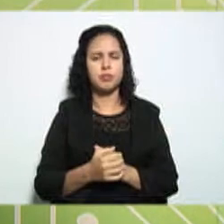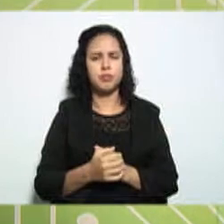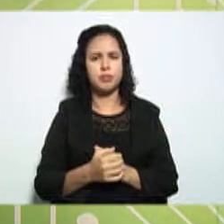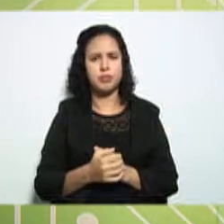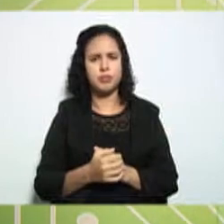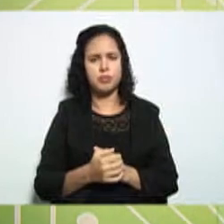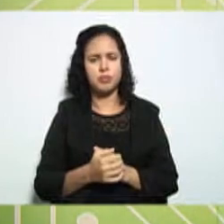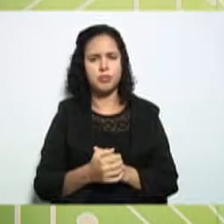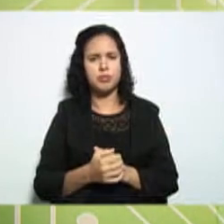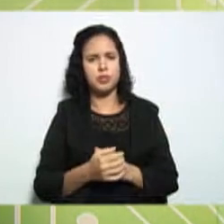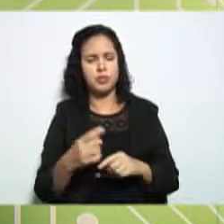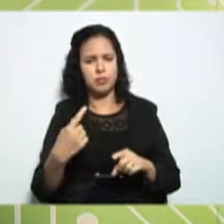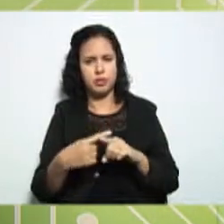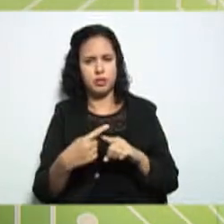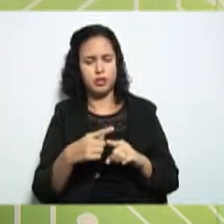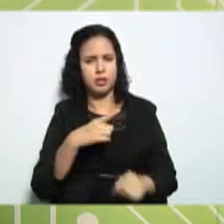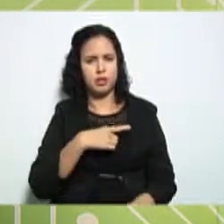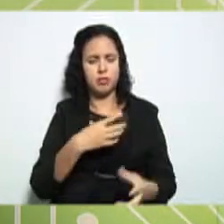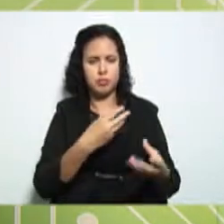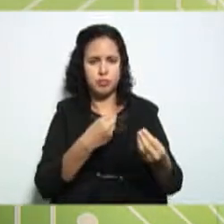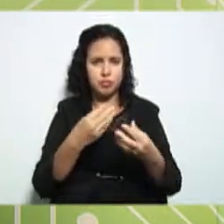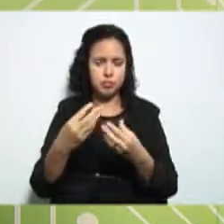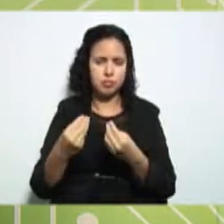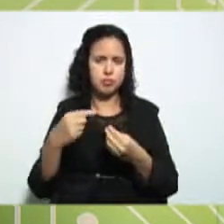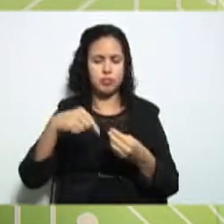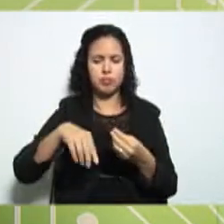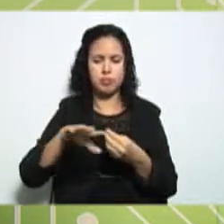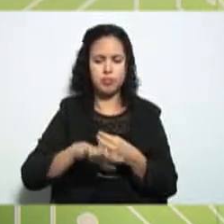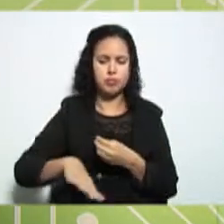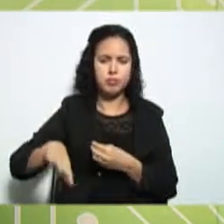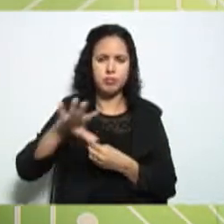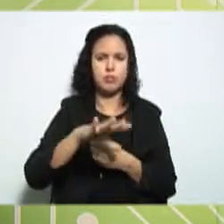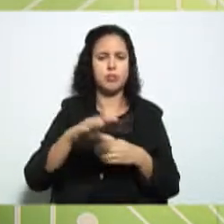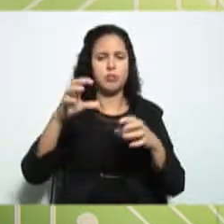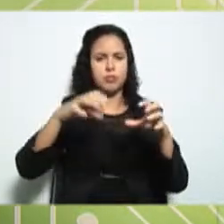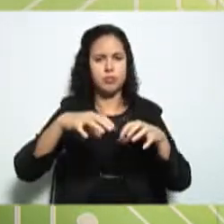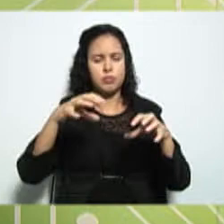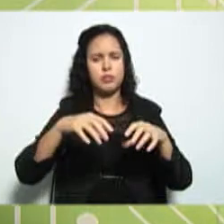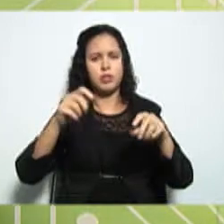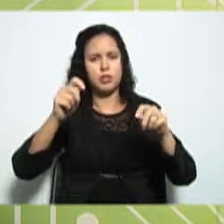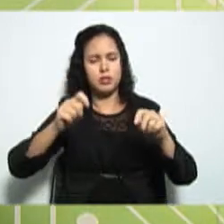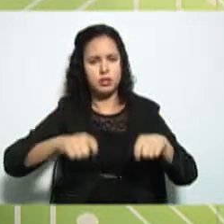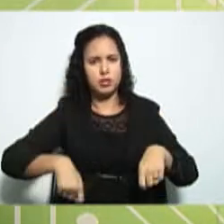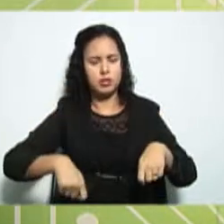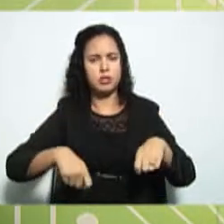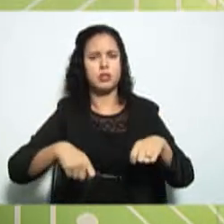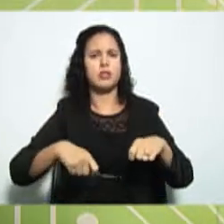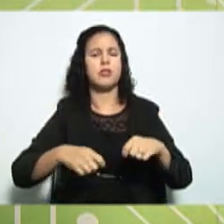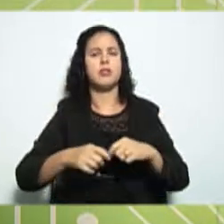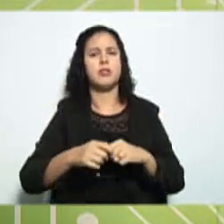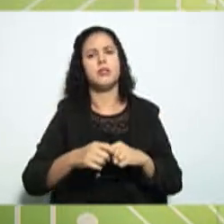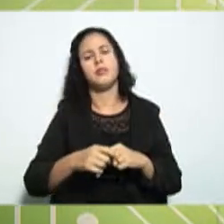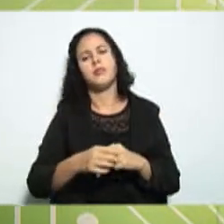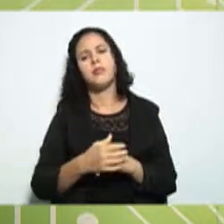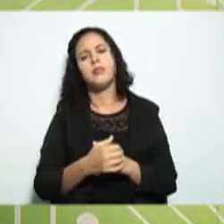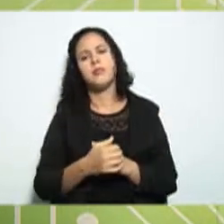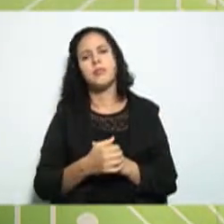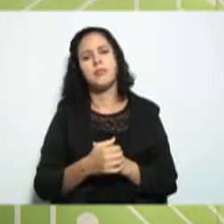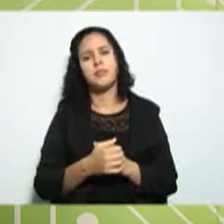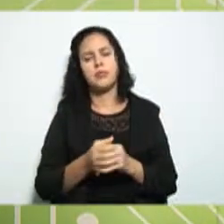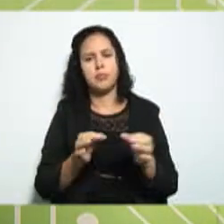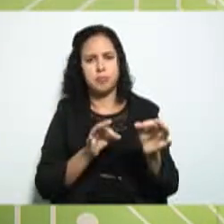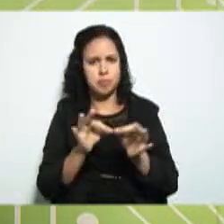controverso, né? Porque a gente tem uma região com muitas chuvas. Então, quando a gente fala questão de água, fazer uma represa, às vezes na época de chuvas estouram as barragens